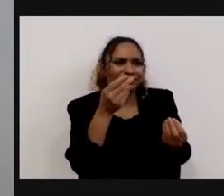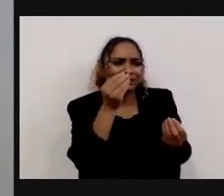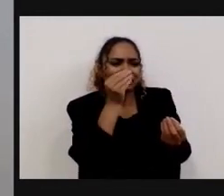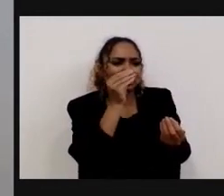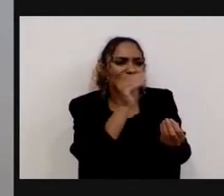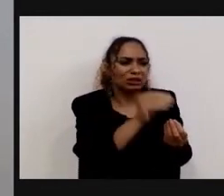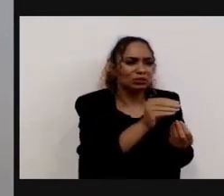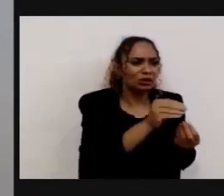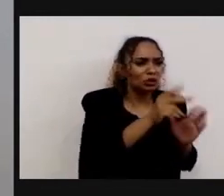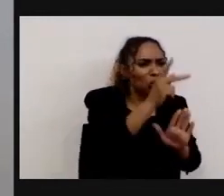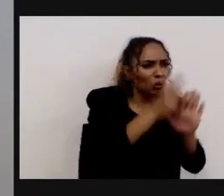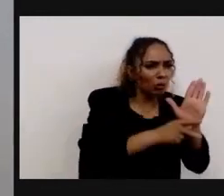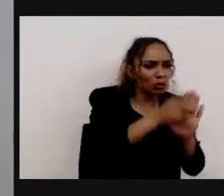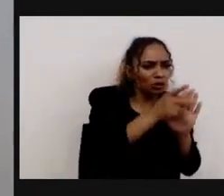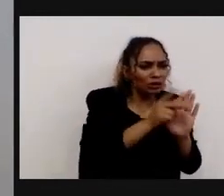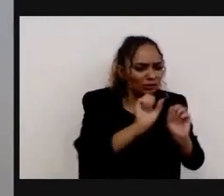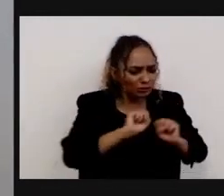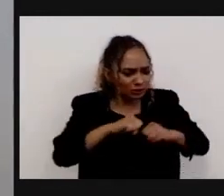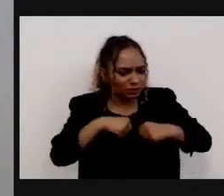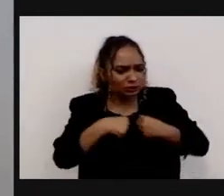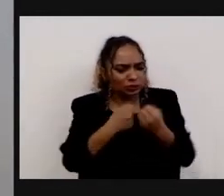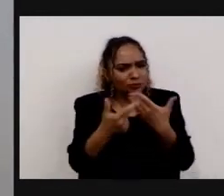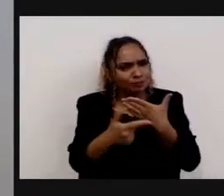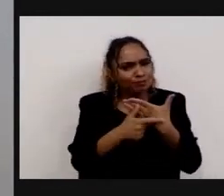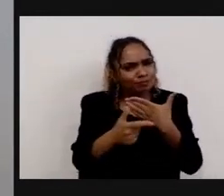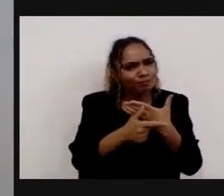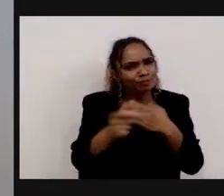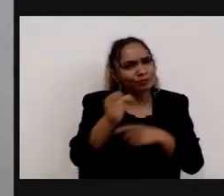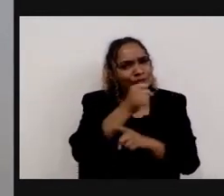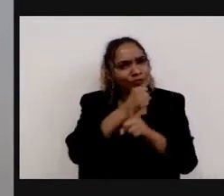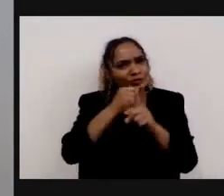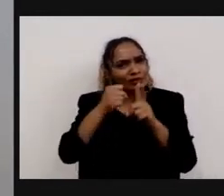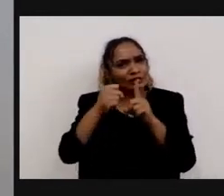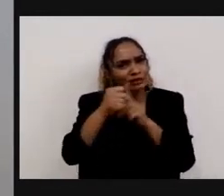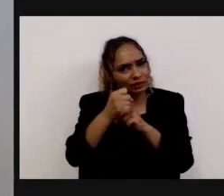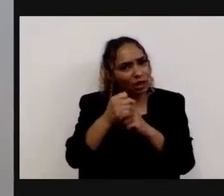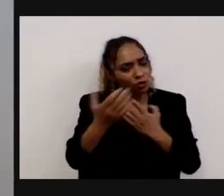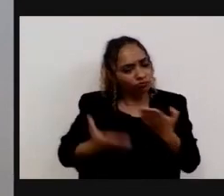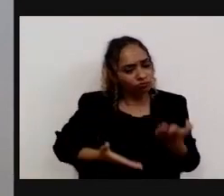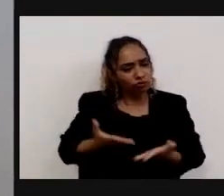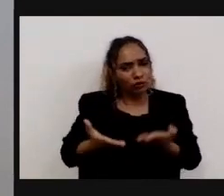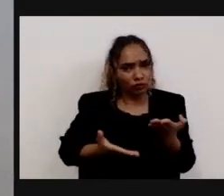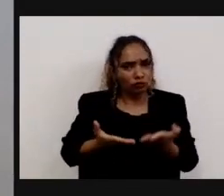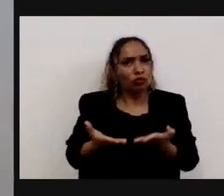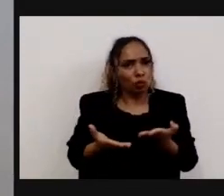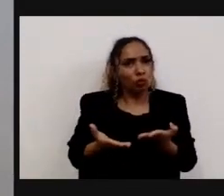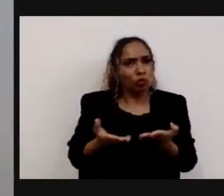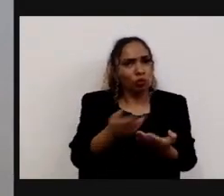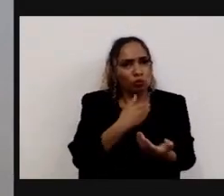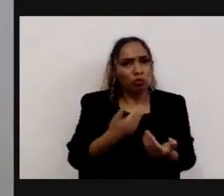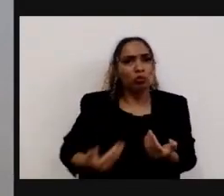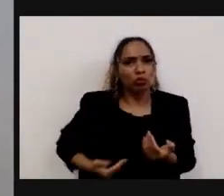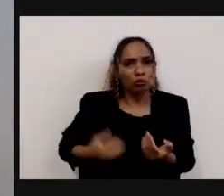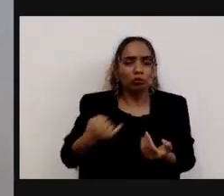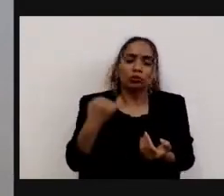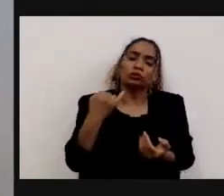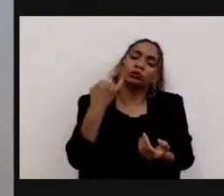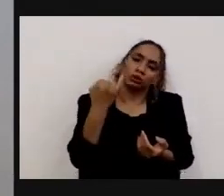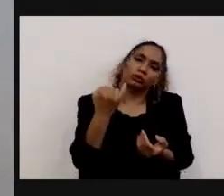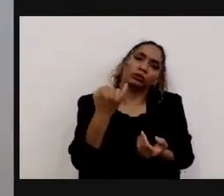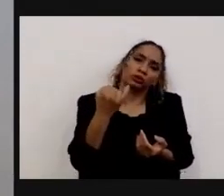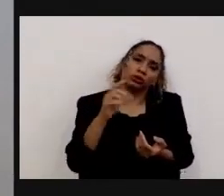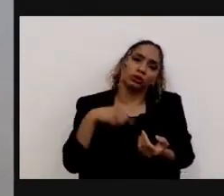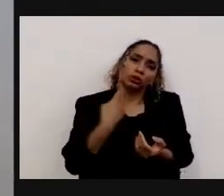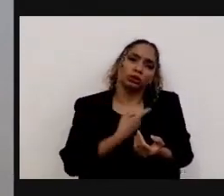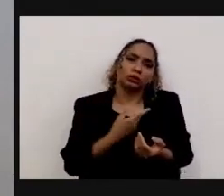para as entregas para o nosso papel social de servidor público que é muito importante e ele é super relevante e